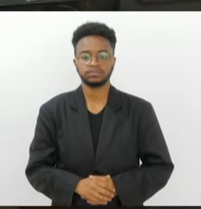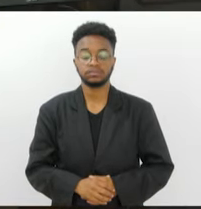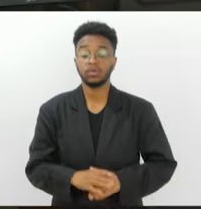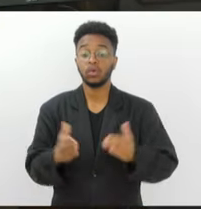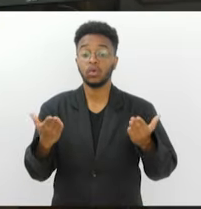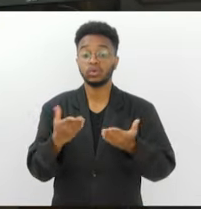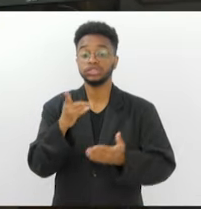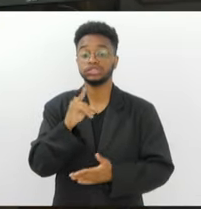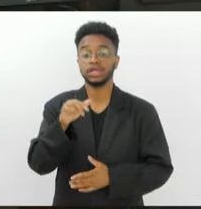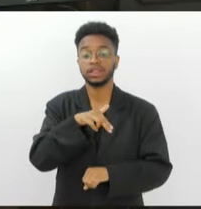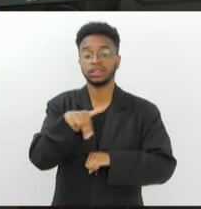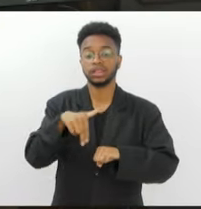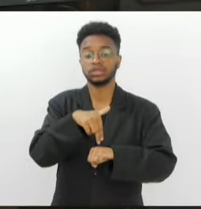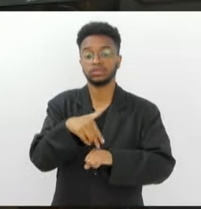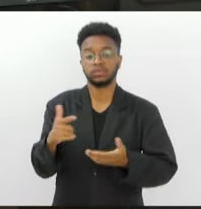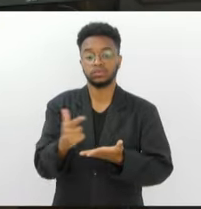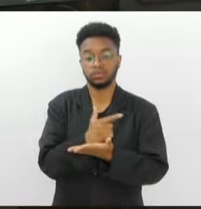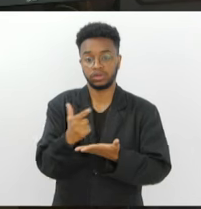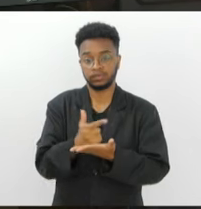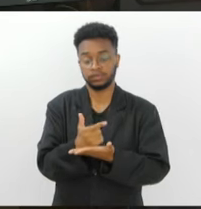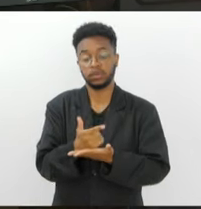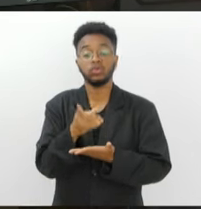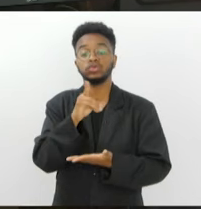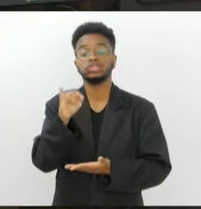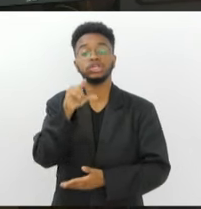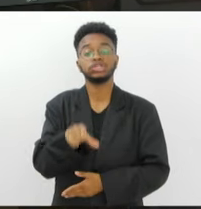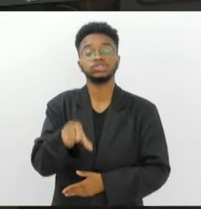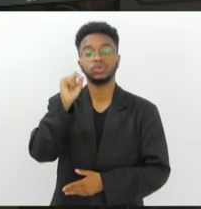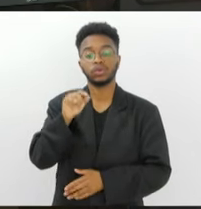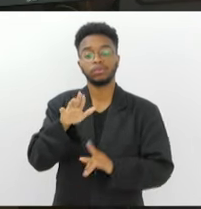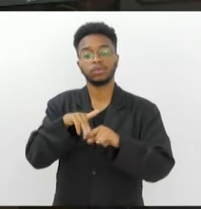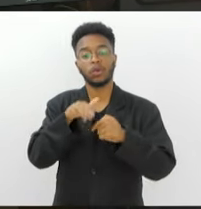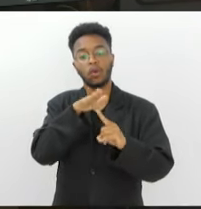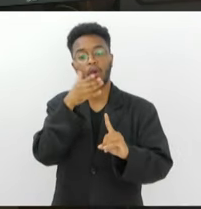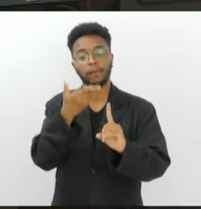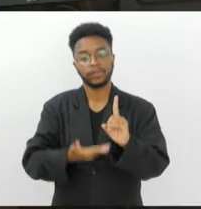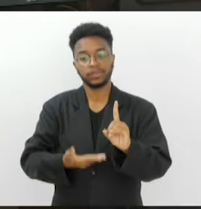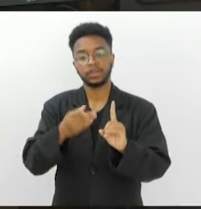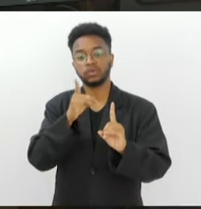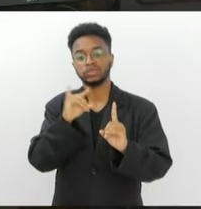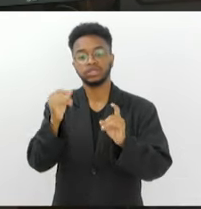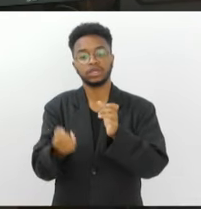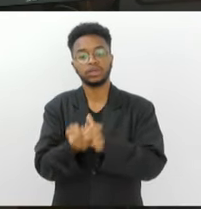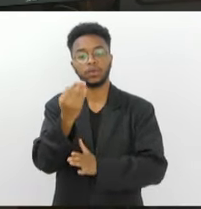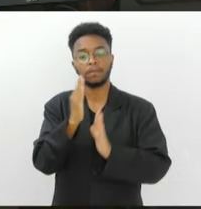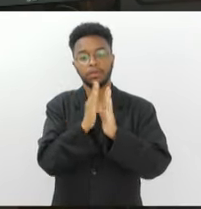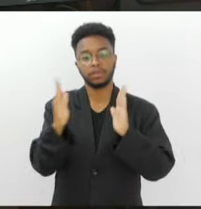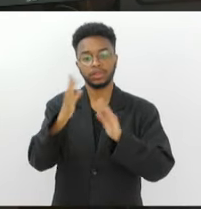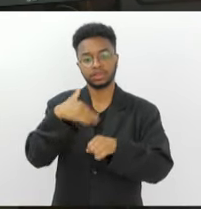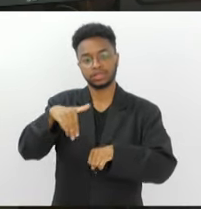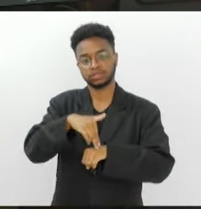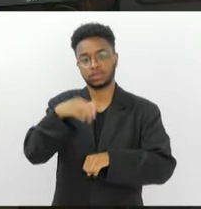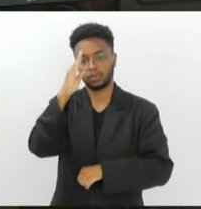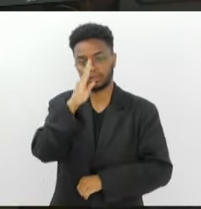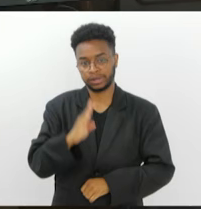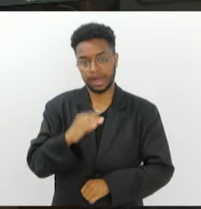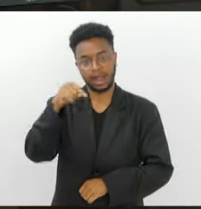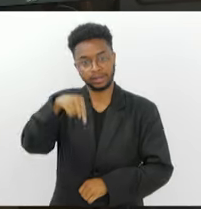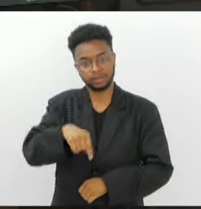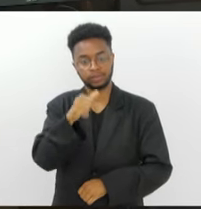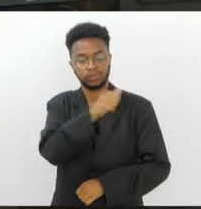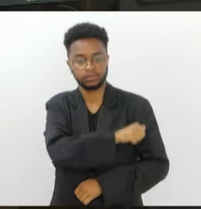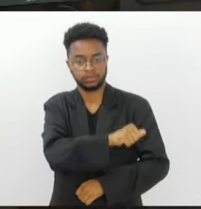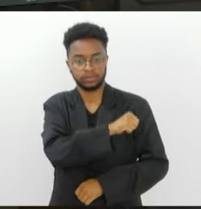Hoje é Dia Nacional do Livro. A data foi escolhida em homenagem ao dia em que foi fundada a Biblioteca Nacional do Brasil, aqui no